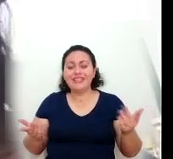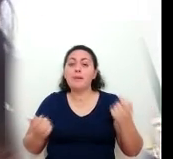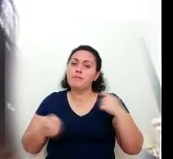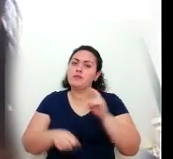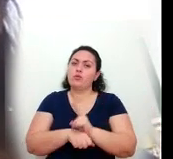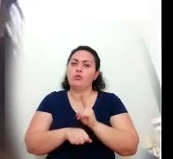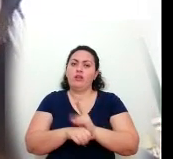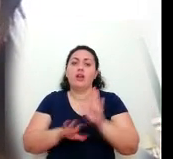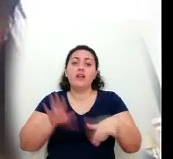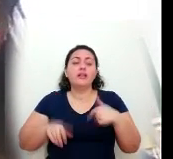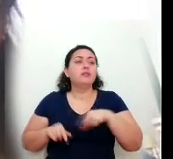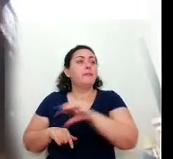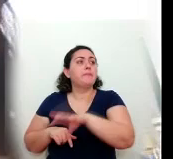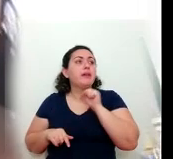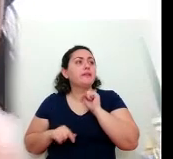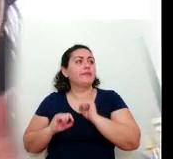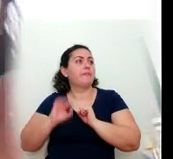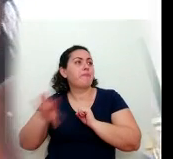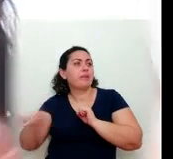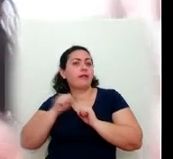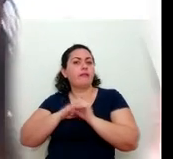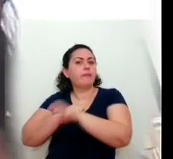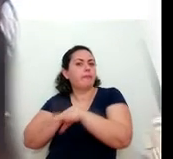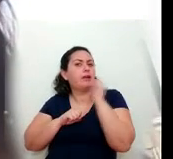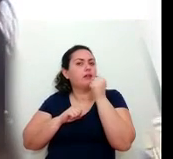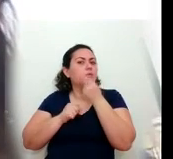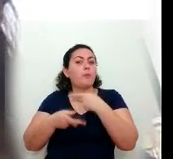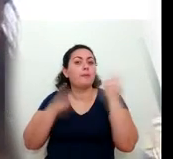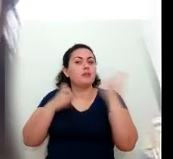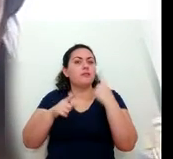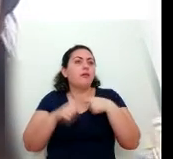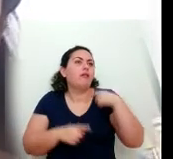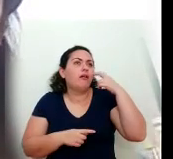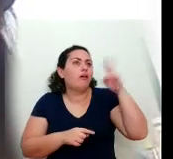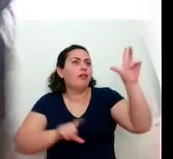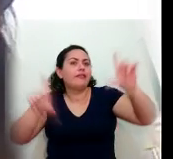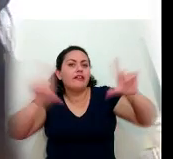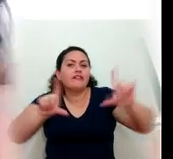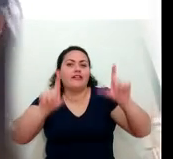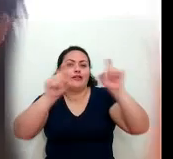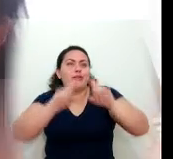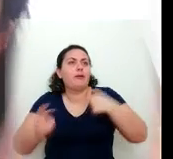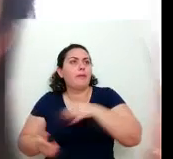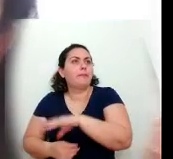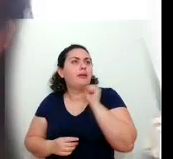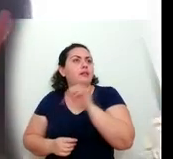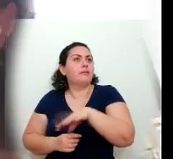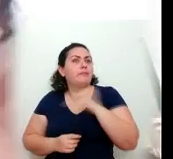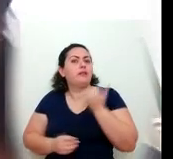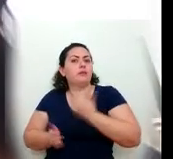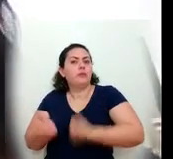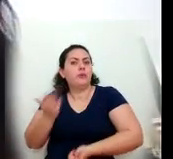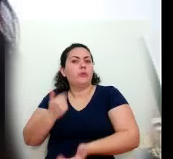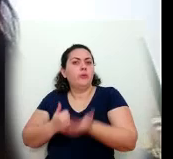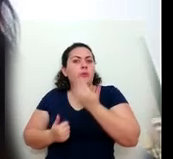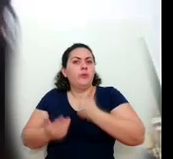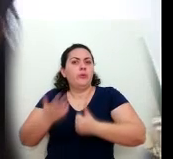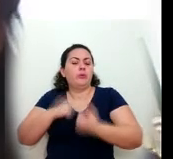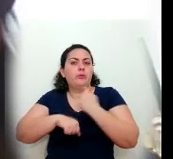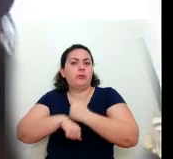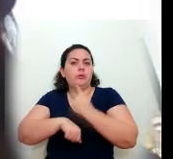extremas, assim, né? E às vezes beliscando sem nem perceber, né? Porque isso está na tela, está na TV e vai comendo, né? E